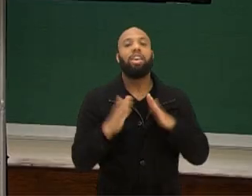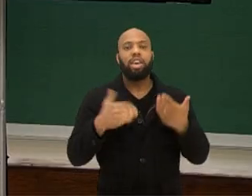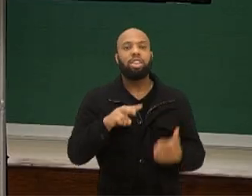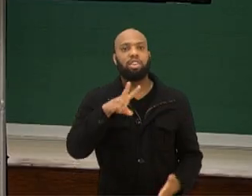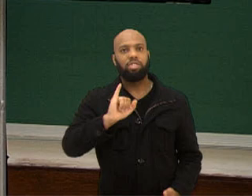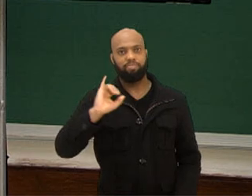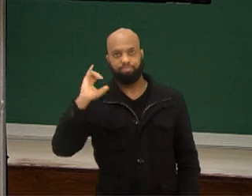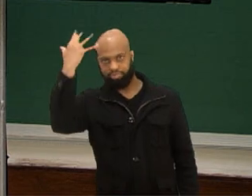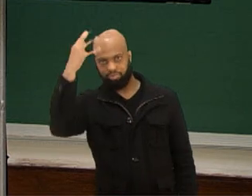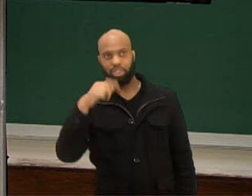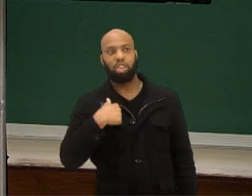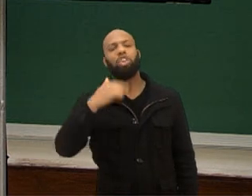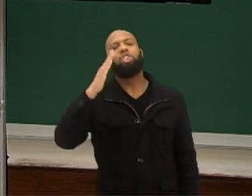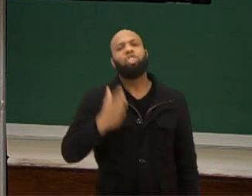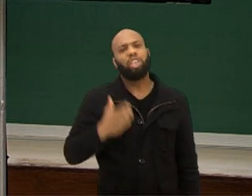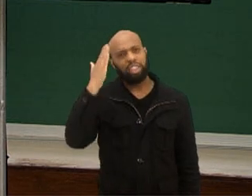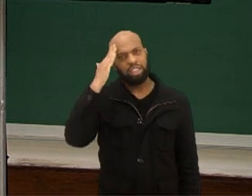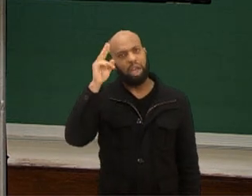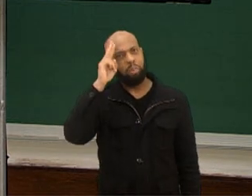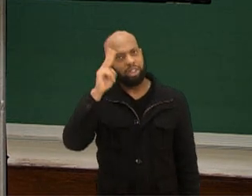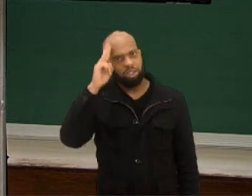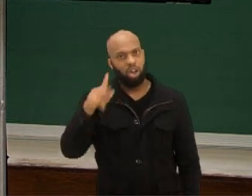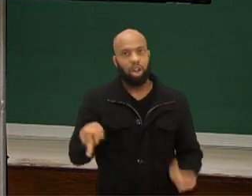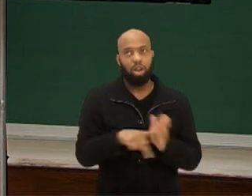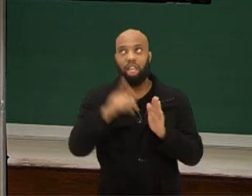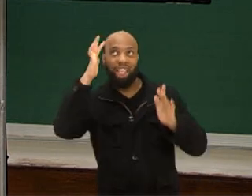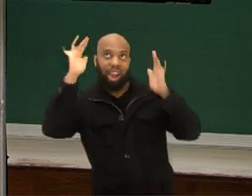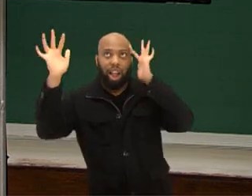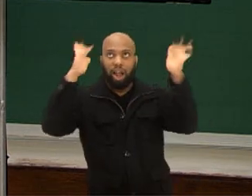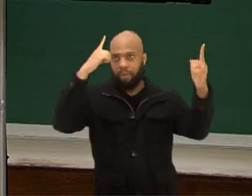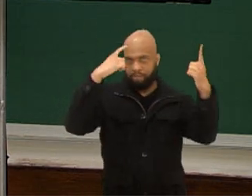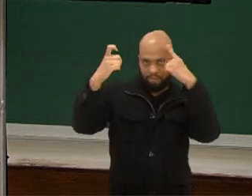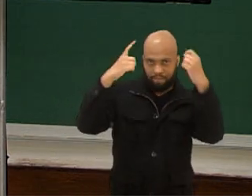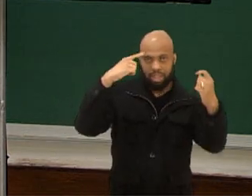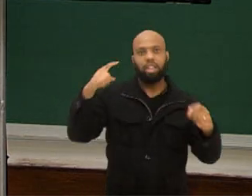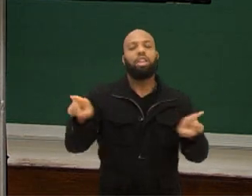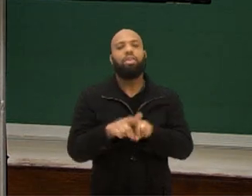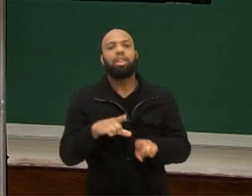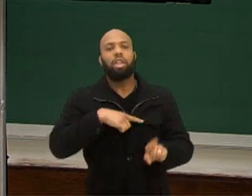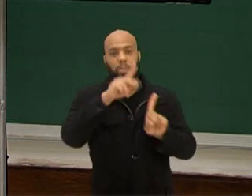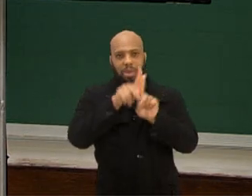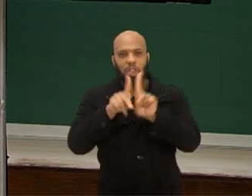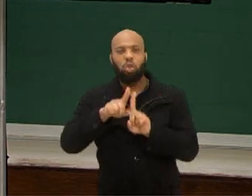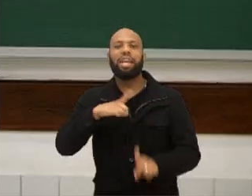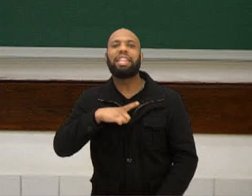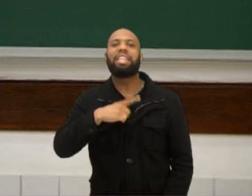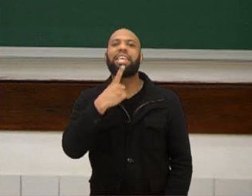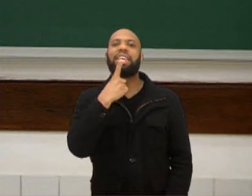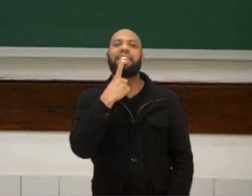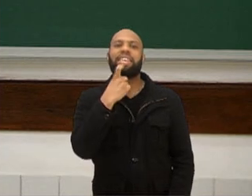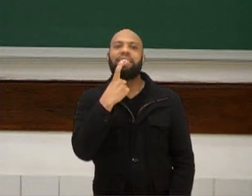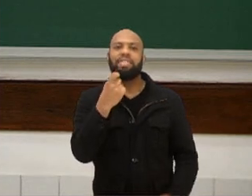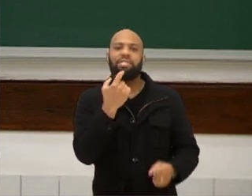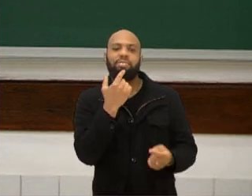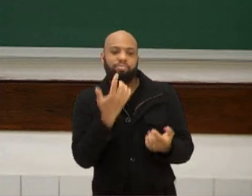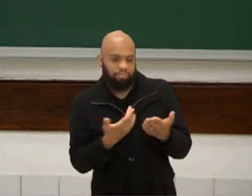vai acontecer. Então, eu já sei que é uma história de fantasia, que eu tenho ali pessoas com sangue vermelho, pessoas com sangue prateado,